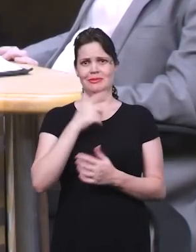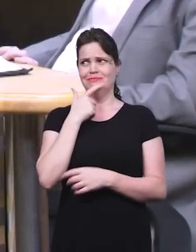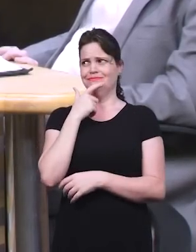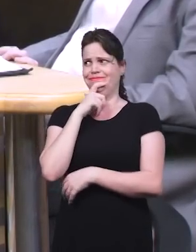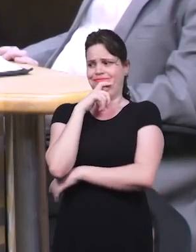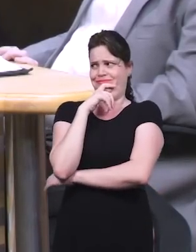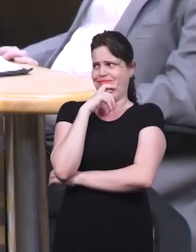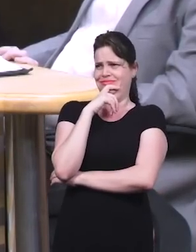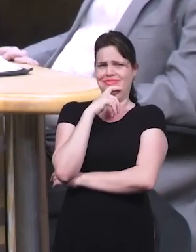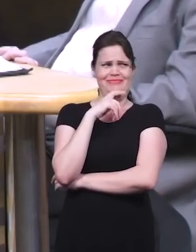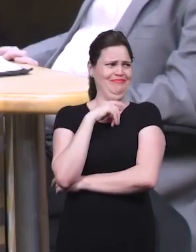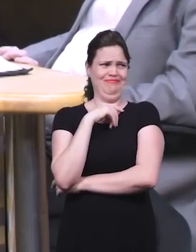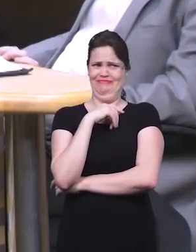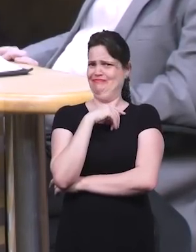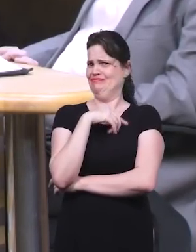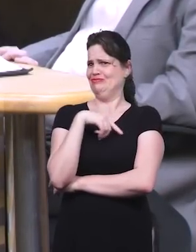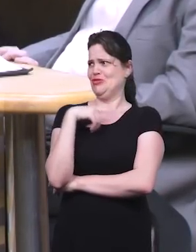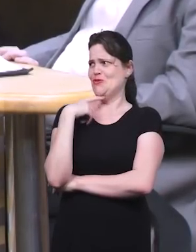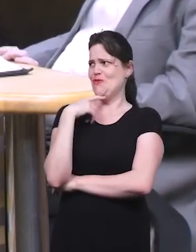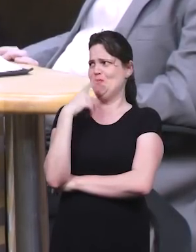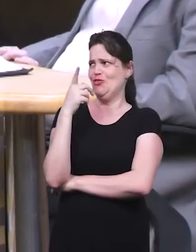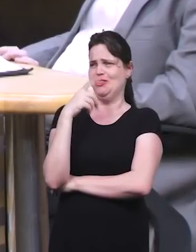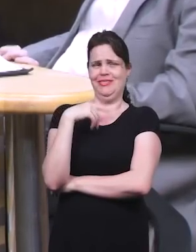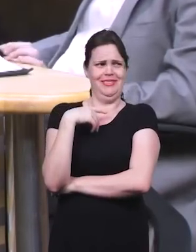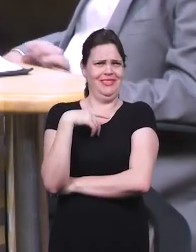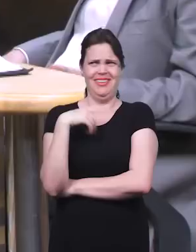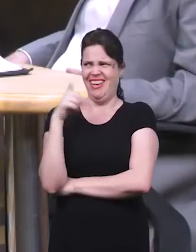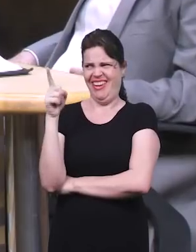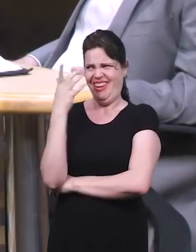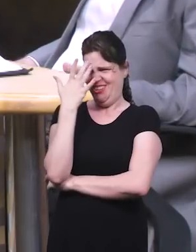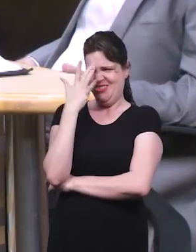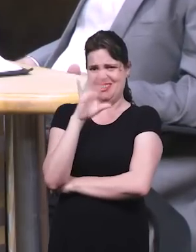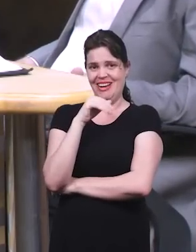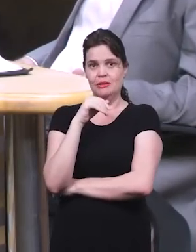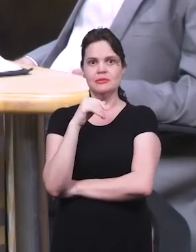Como se fosse assim... Não tem como. Ele não está sabendo. Né?